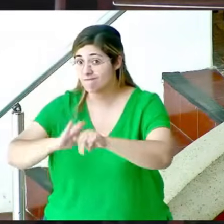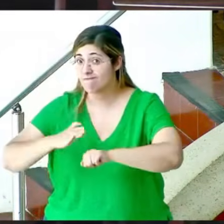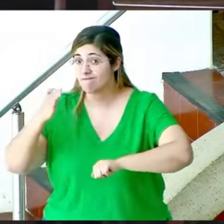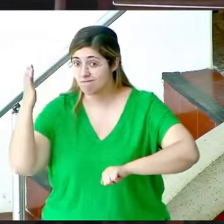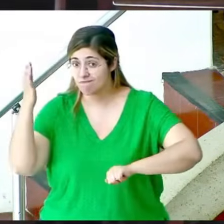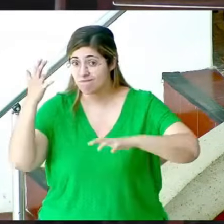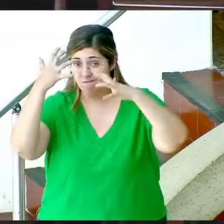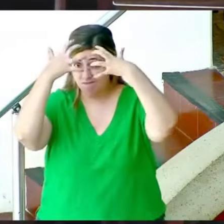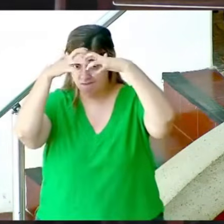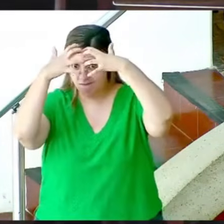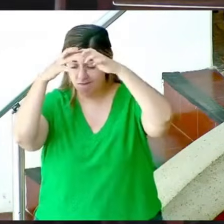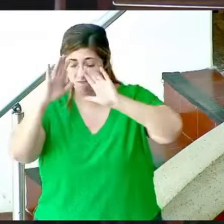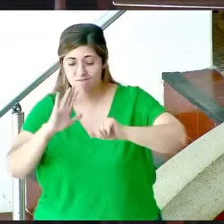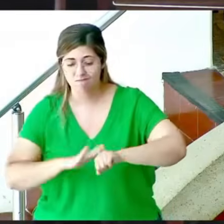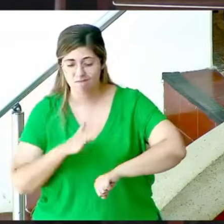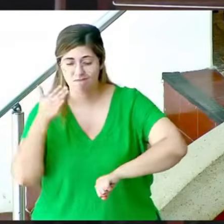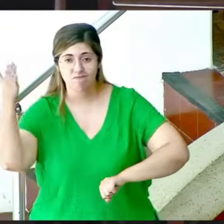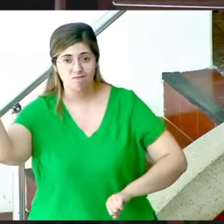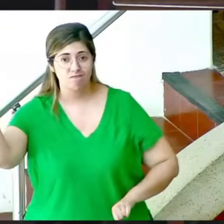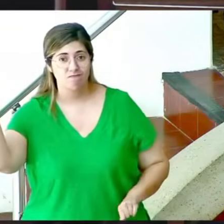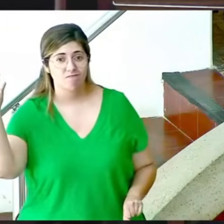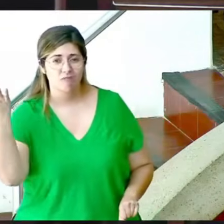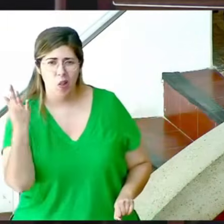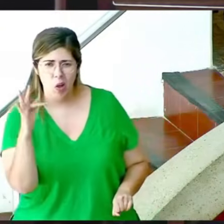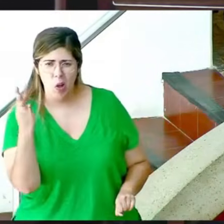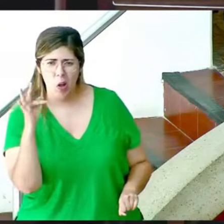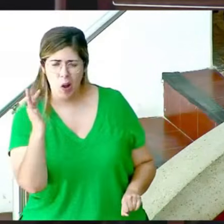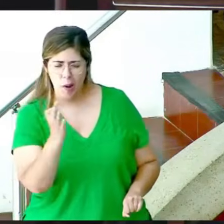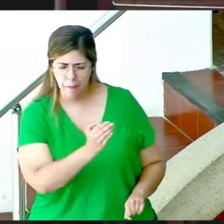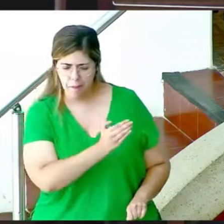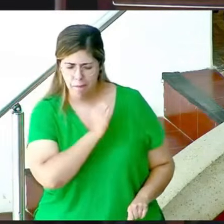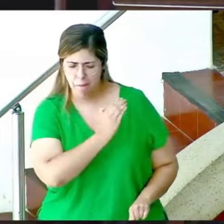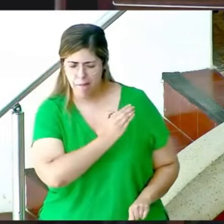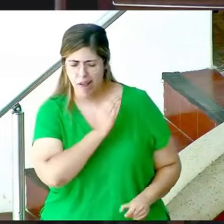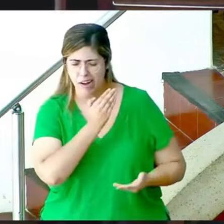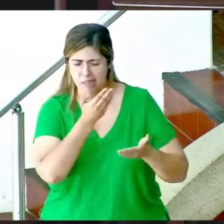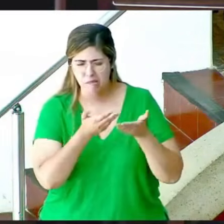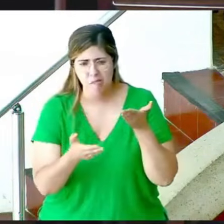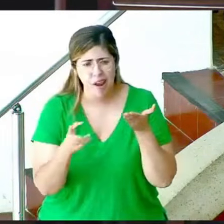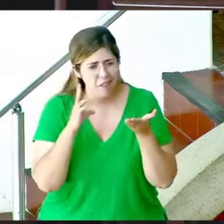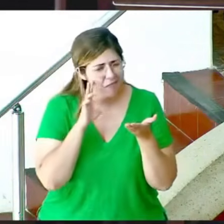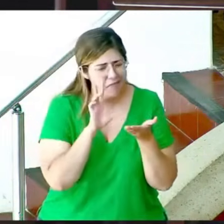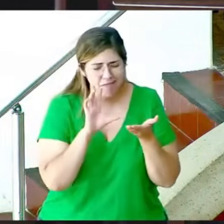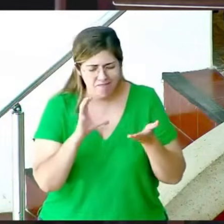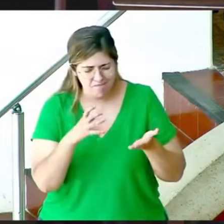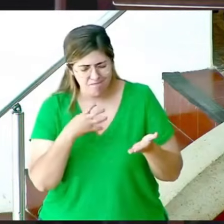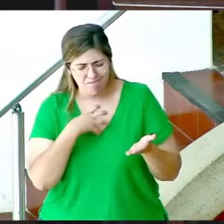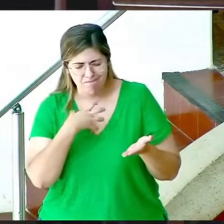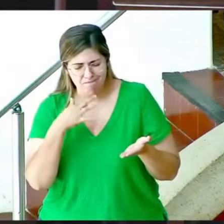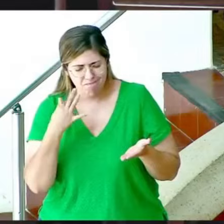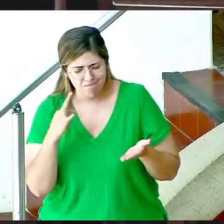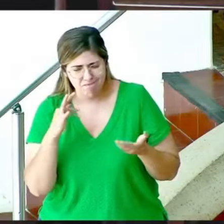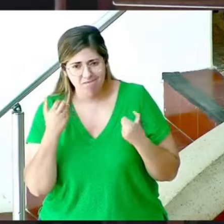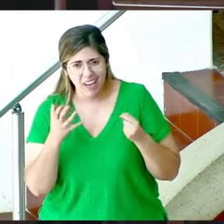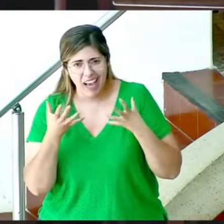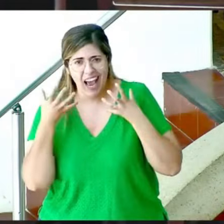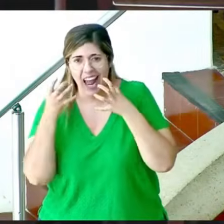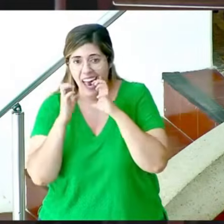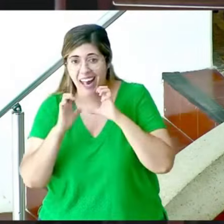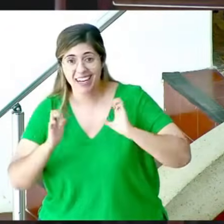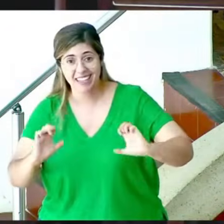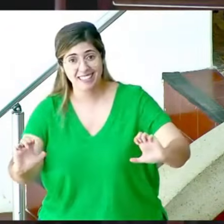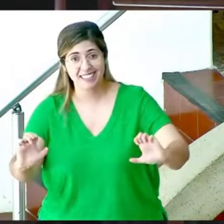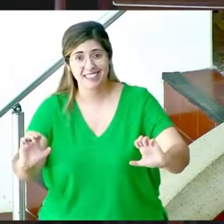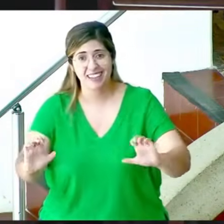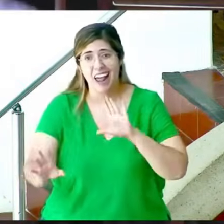nossa consciência, à medida da dor do nosso coração pelos perdidos, à medida do sofrimento que nós temos por vivermos